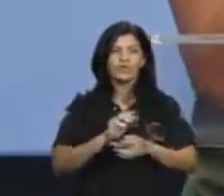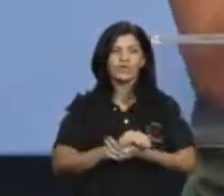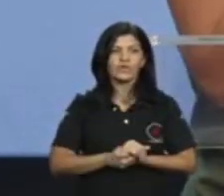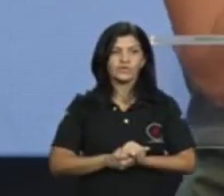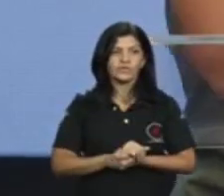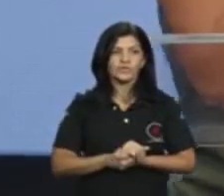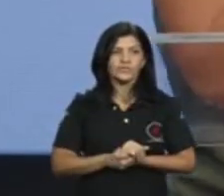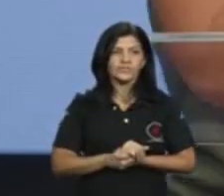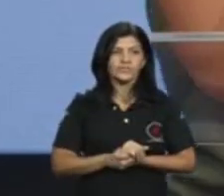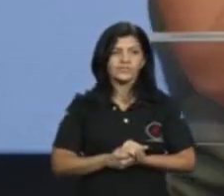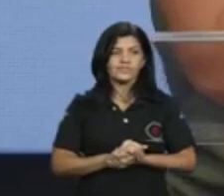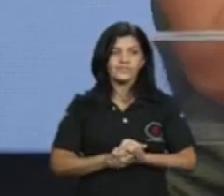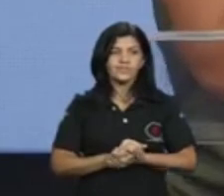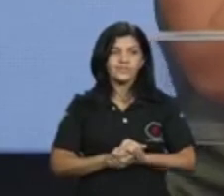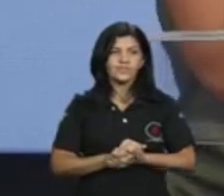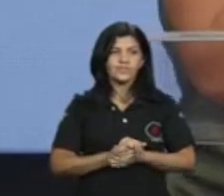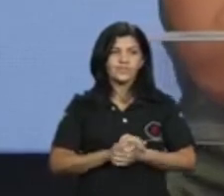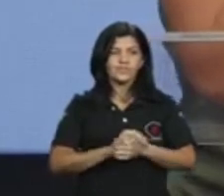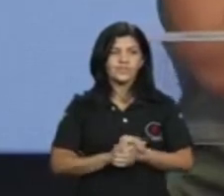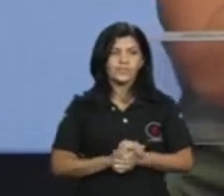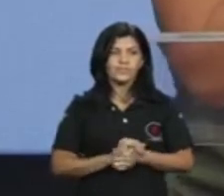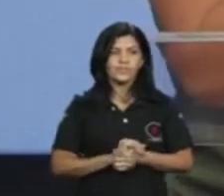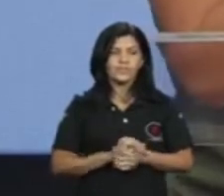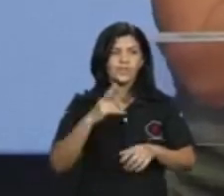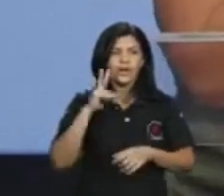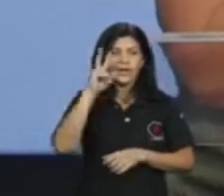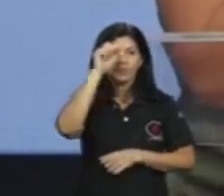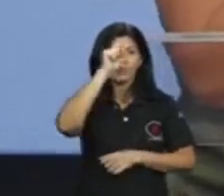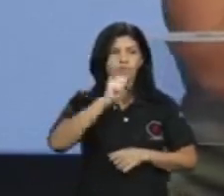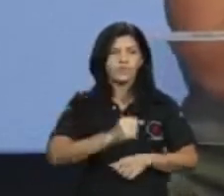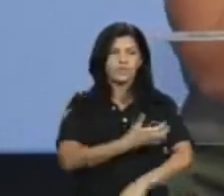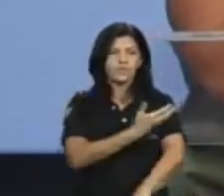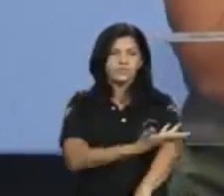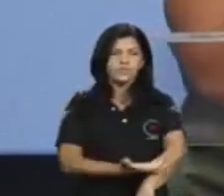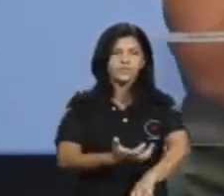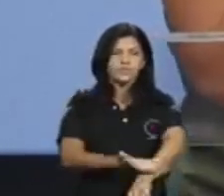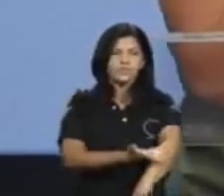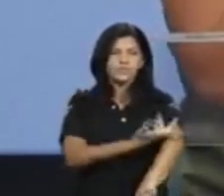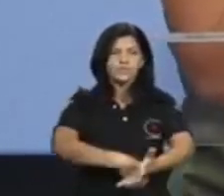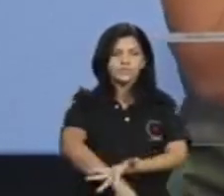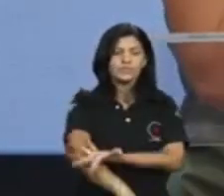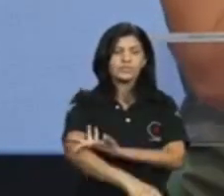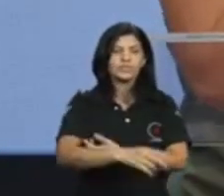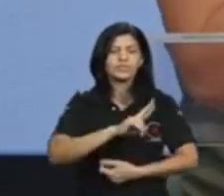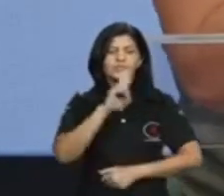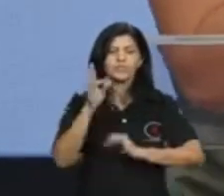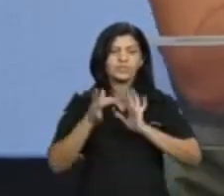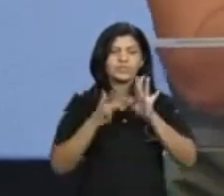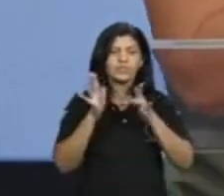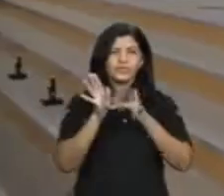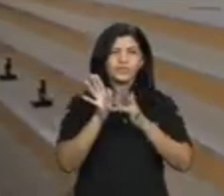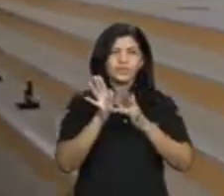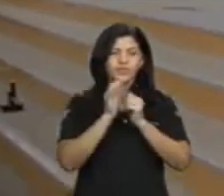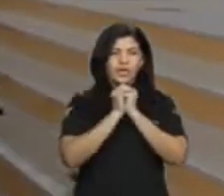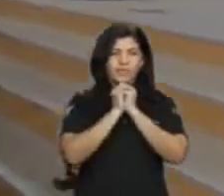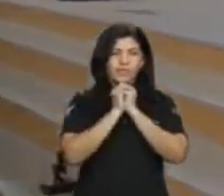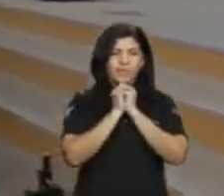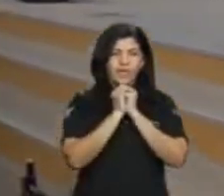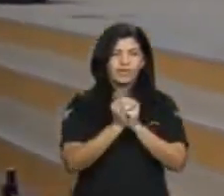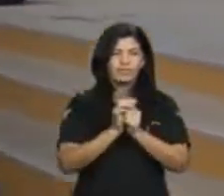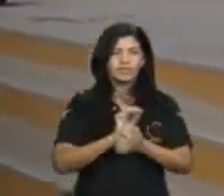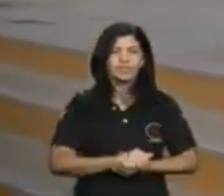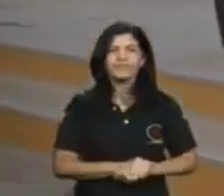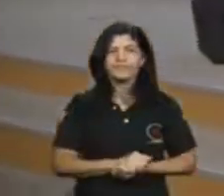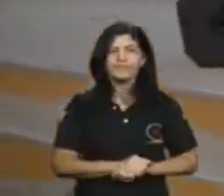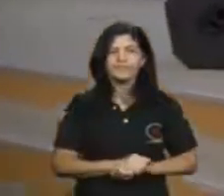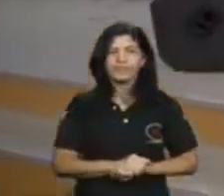físicas, emocionais e espirituais, em nome de Jesus. A igreja diz